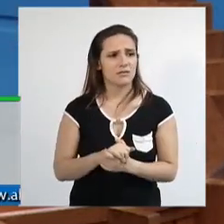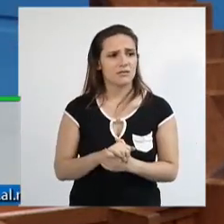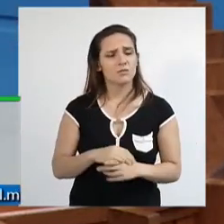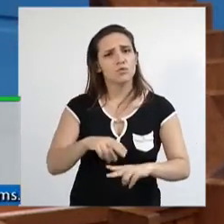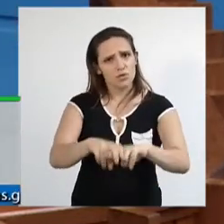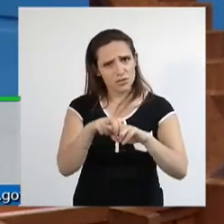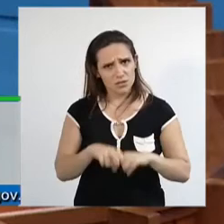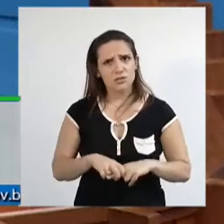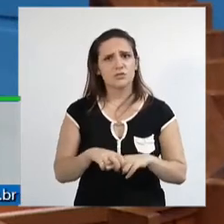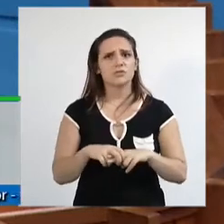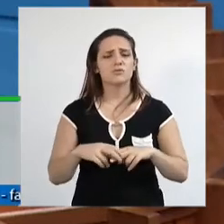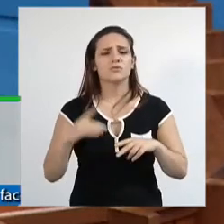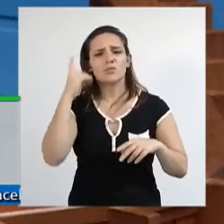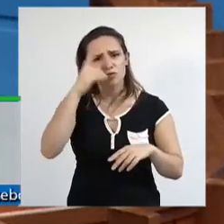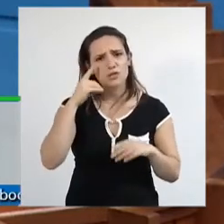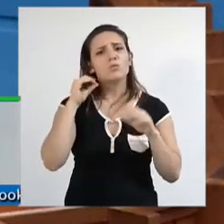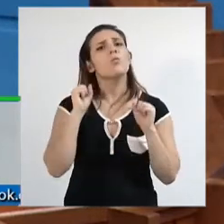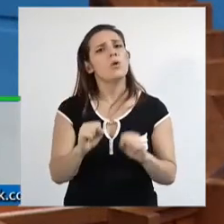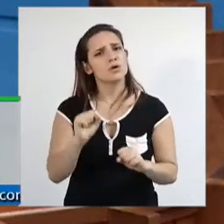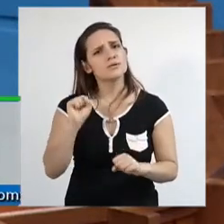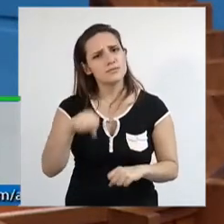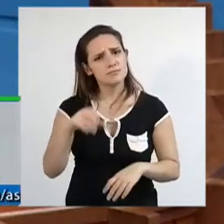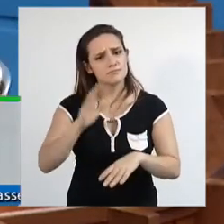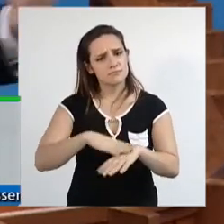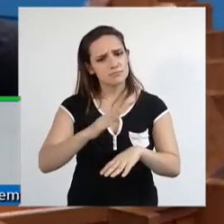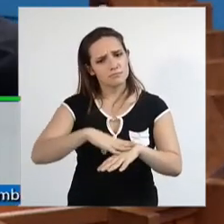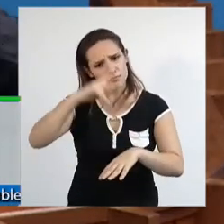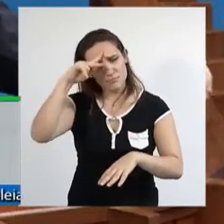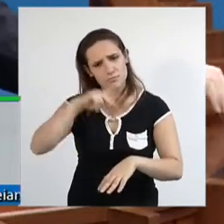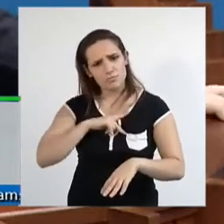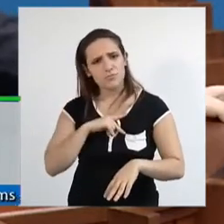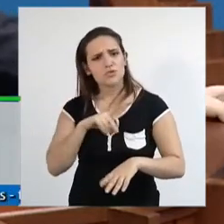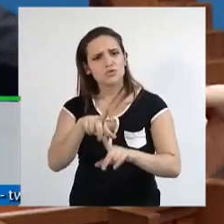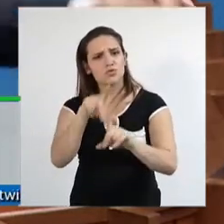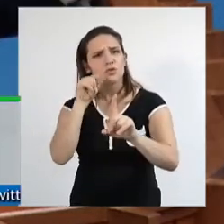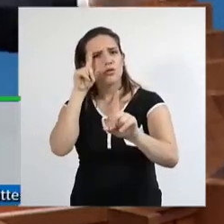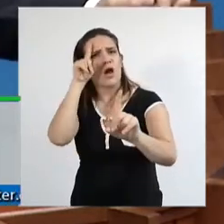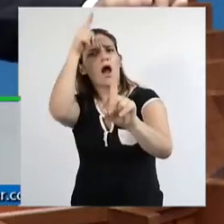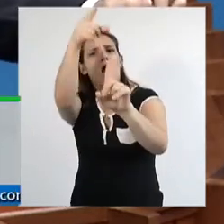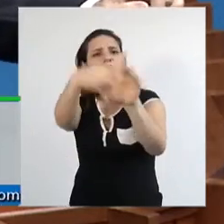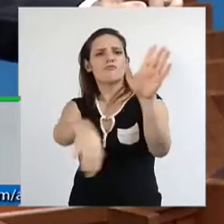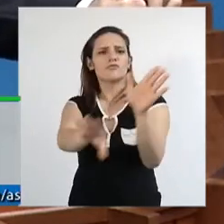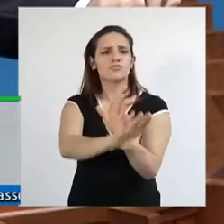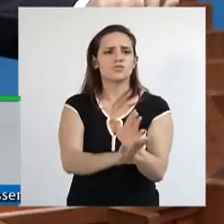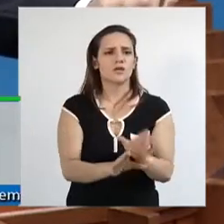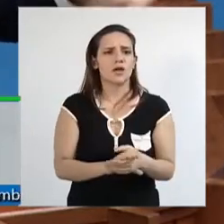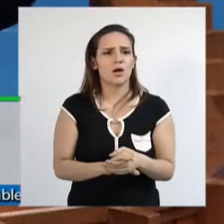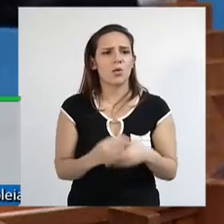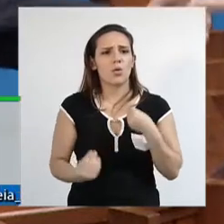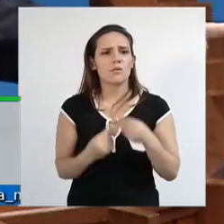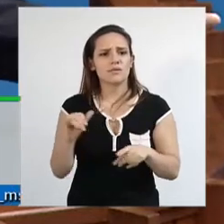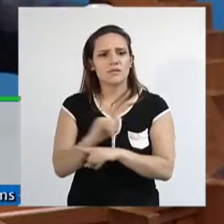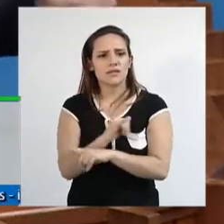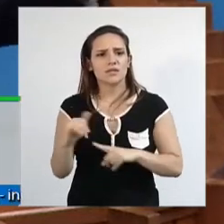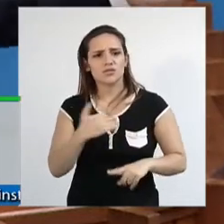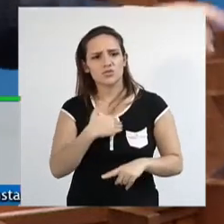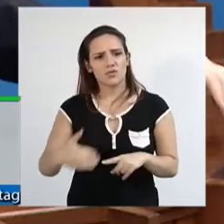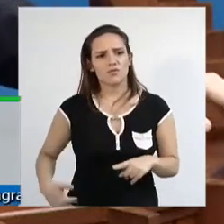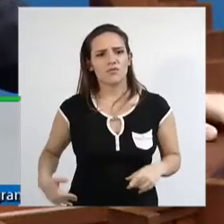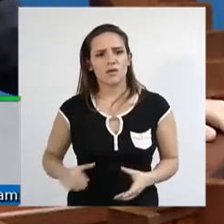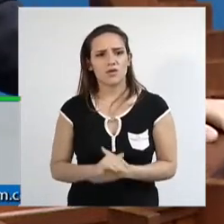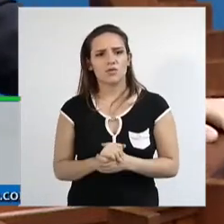deseja, quais são os rumos que vai nortear as ações de governo para a população,